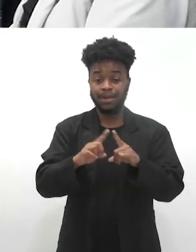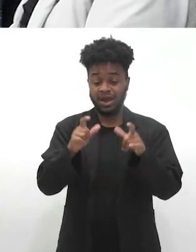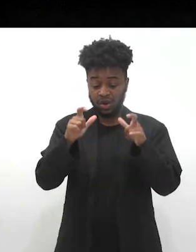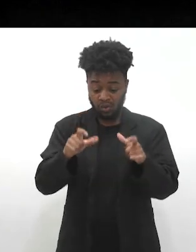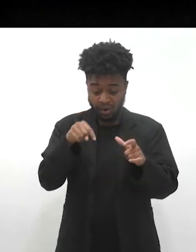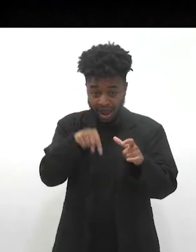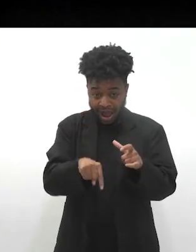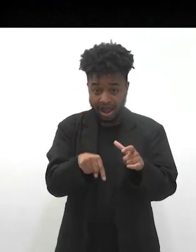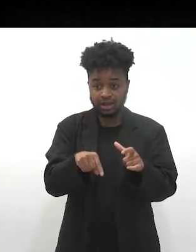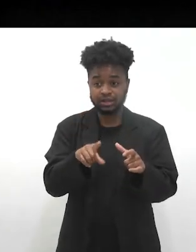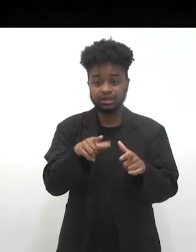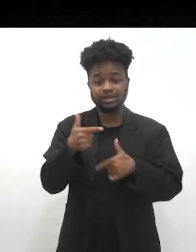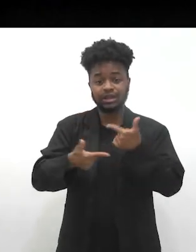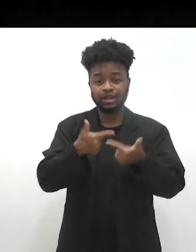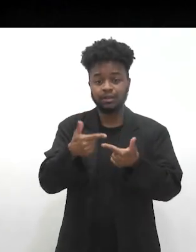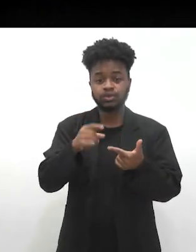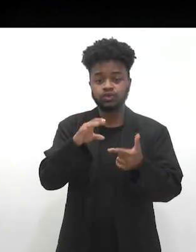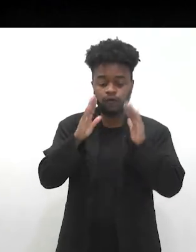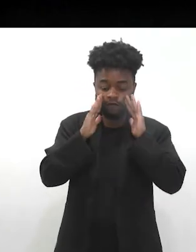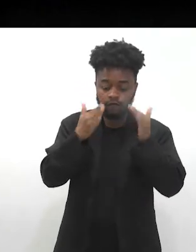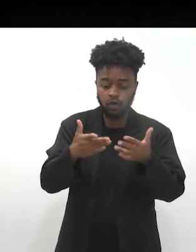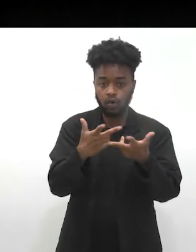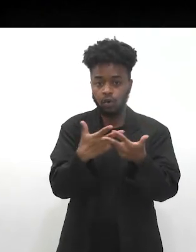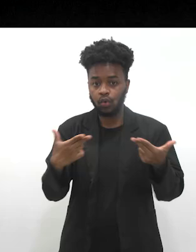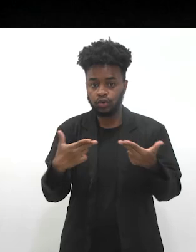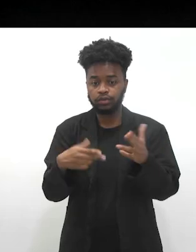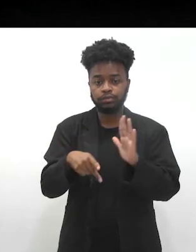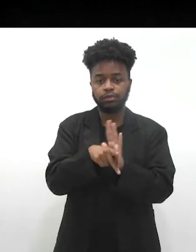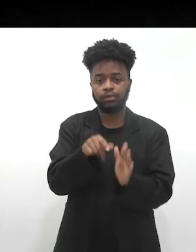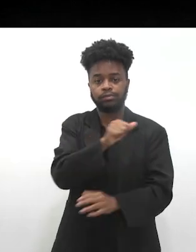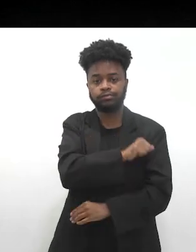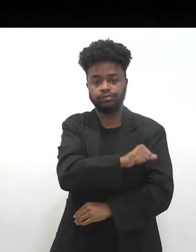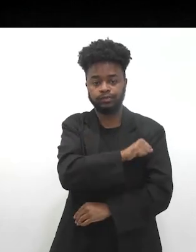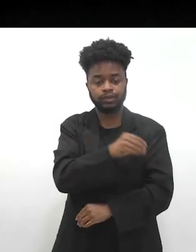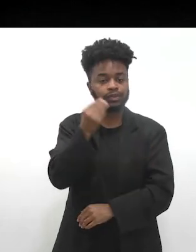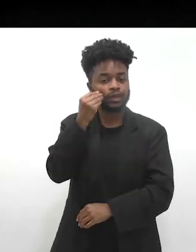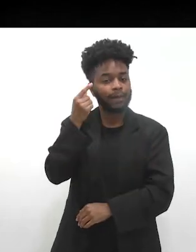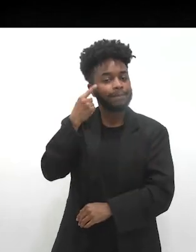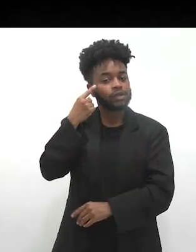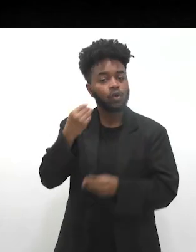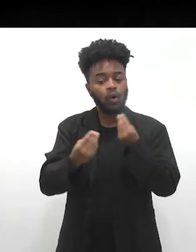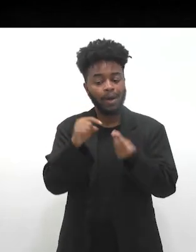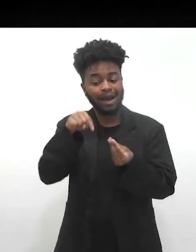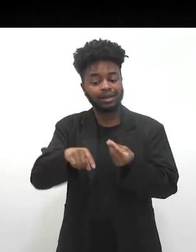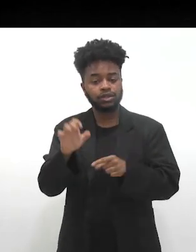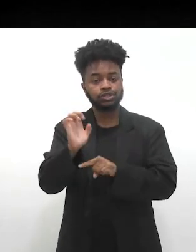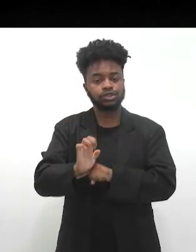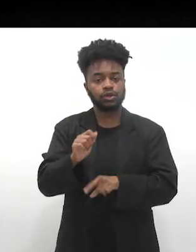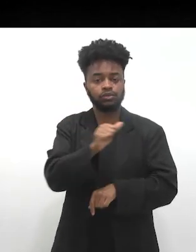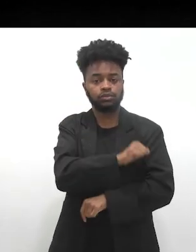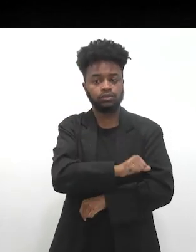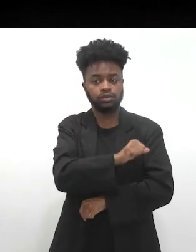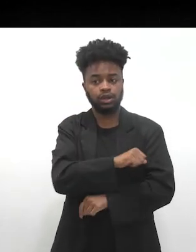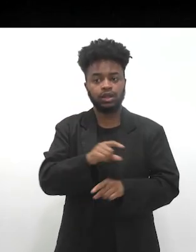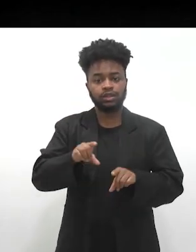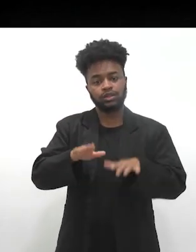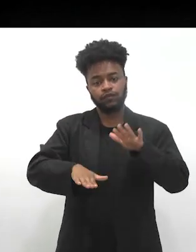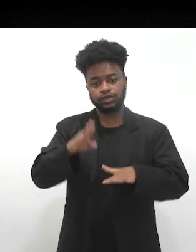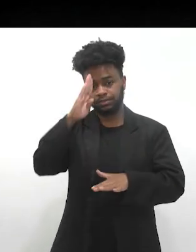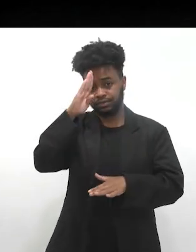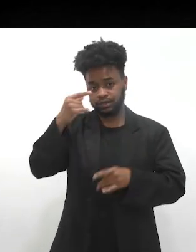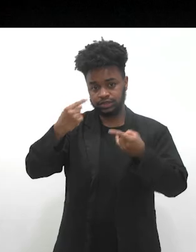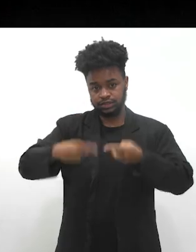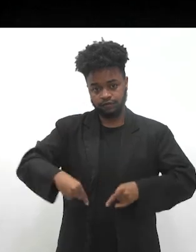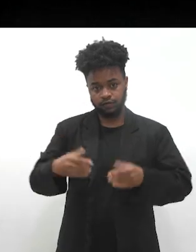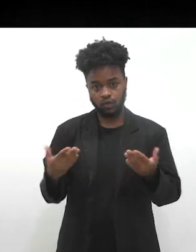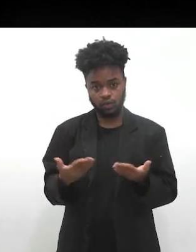A local, a gente tem trabalhado muito com questões locais, que tem permitido pensar o Estado do Rio de Janeiro, que eu acho que talvez é o maior desafio das